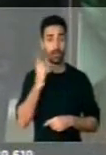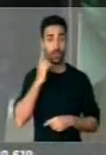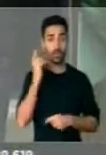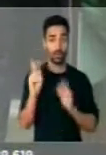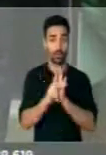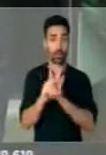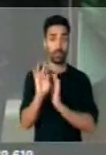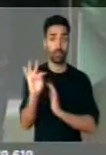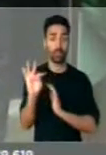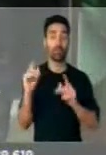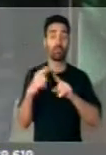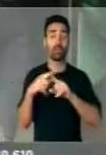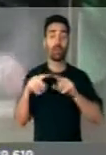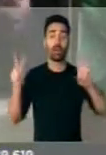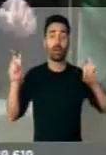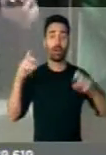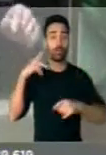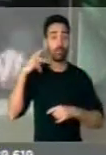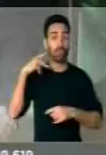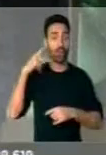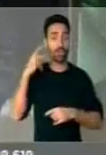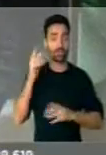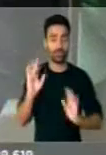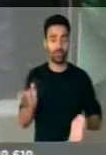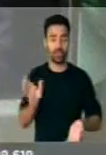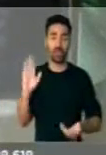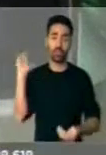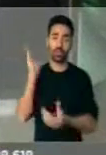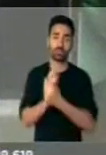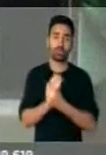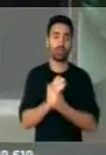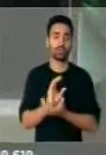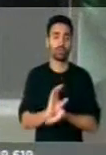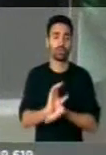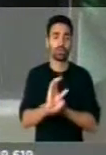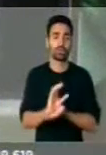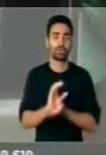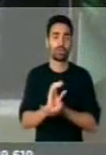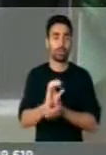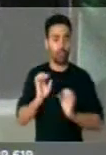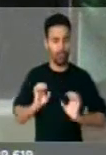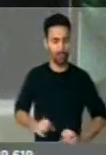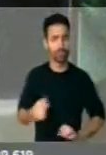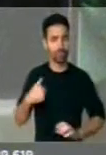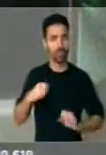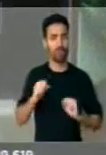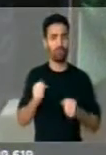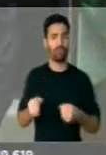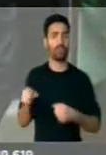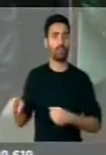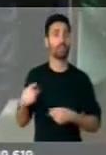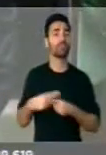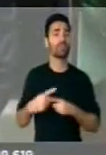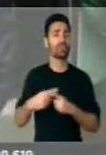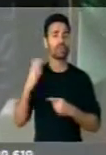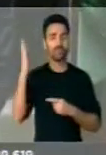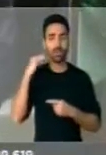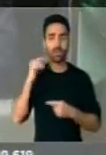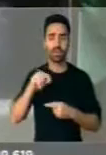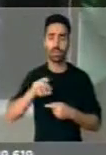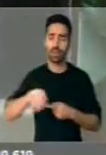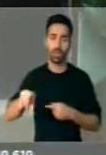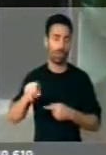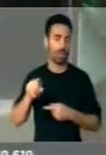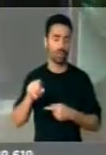questão política, foram representados no Conselho de Ética e foram, por mim, defendidos porque sabiam que aquela não era querela.